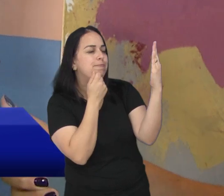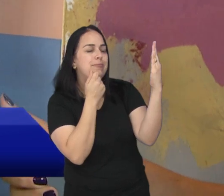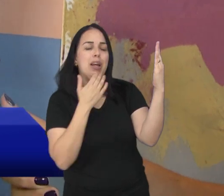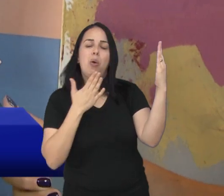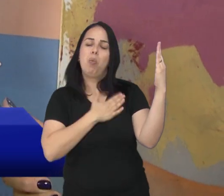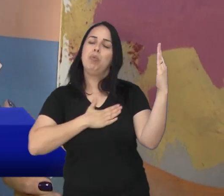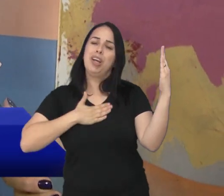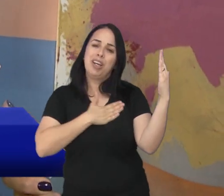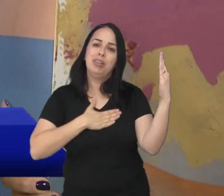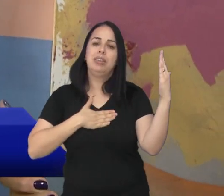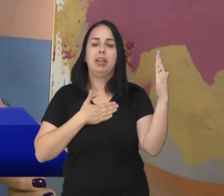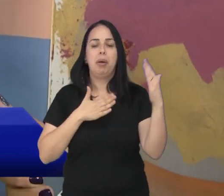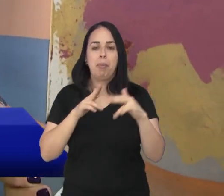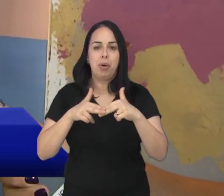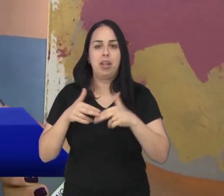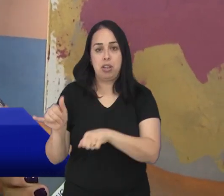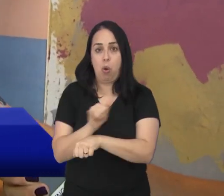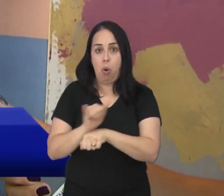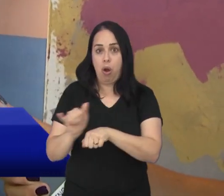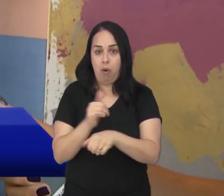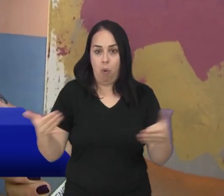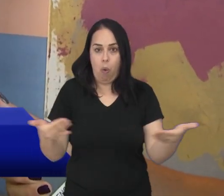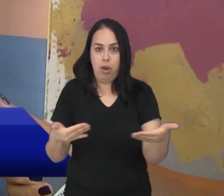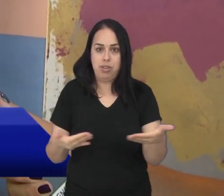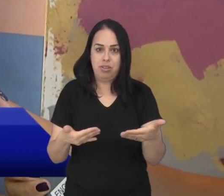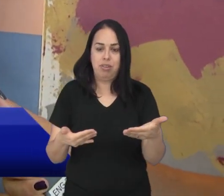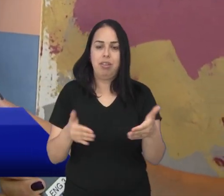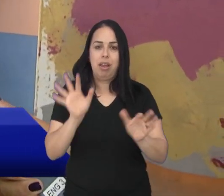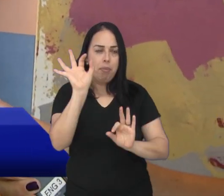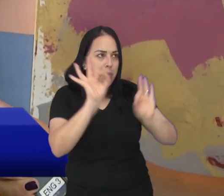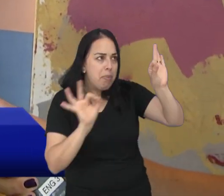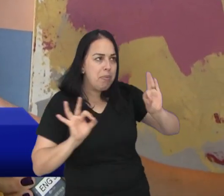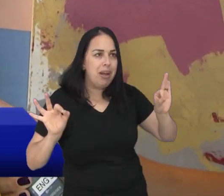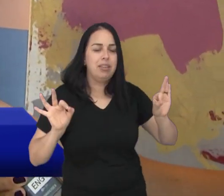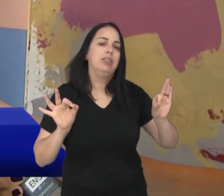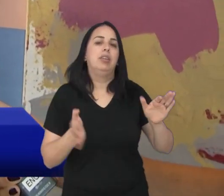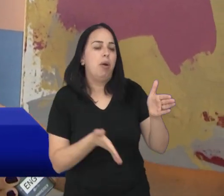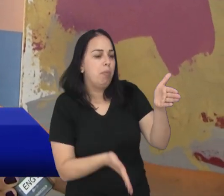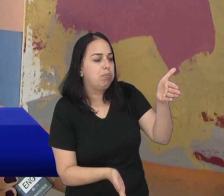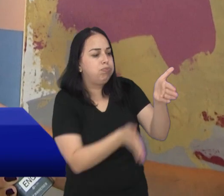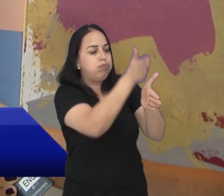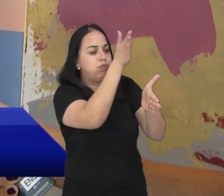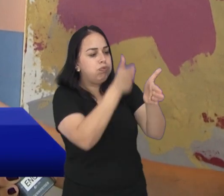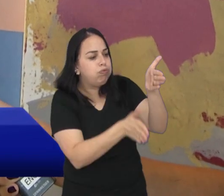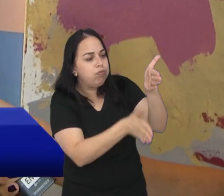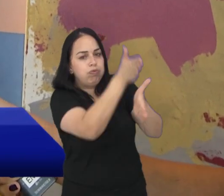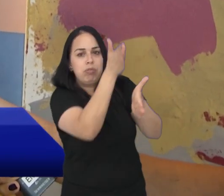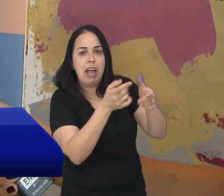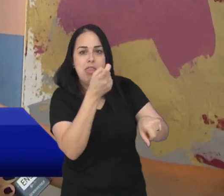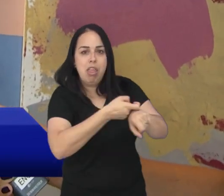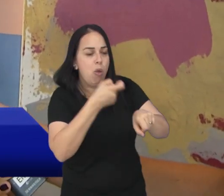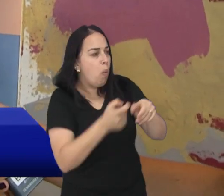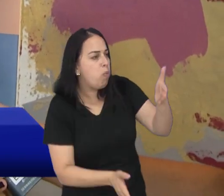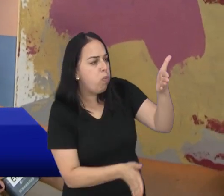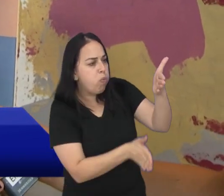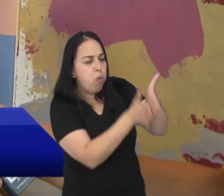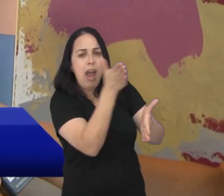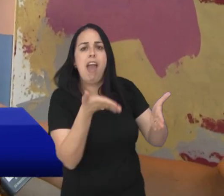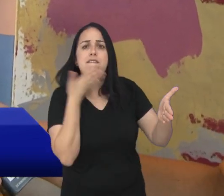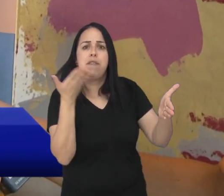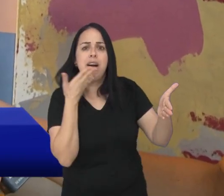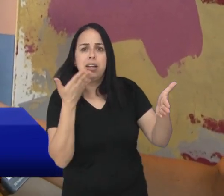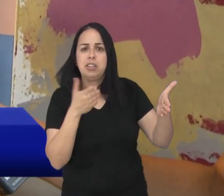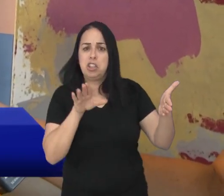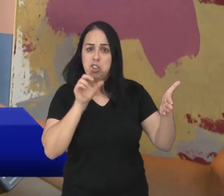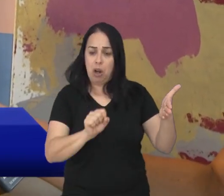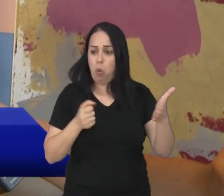também com a cor que você gosta. Então existe hoje no mercado um efeito decorativo de cimento queimado que é super fácil para